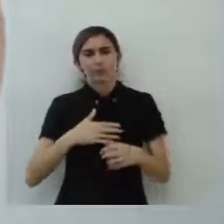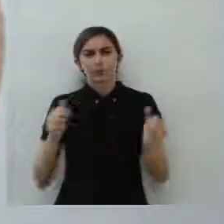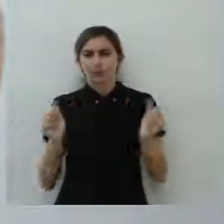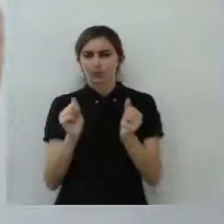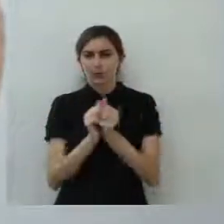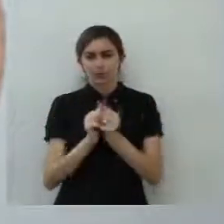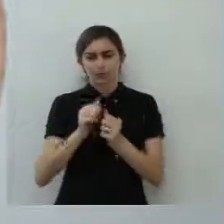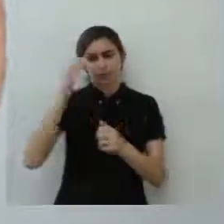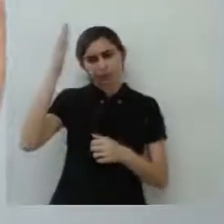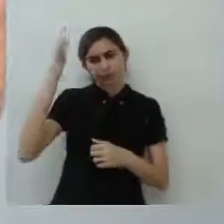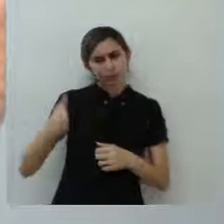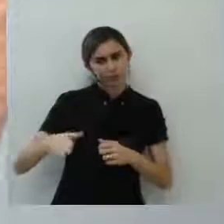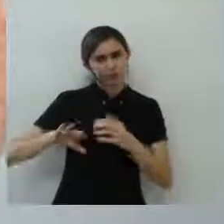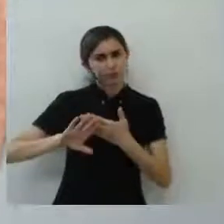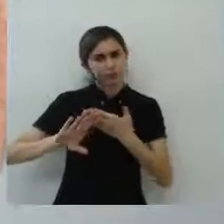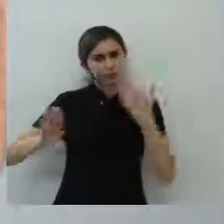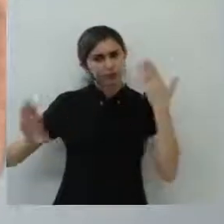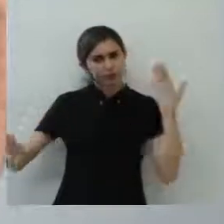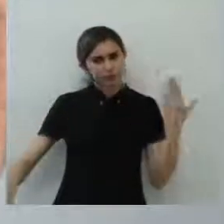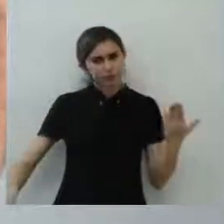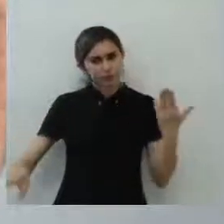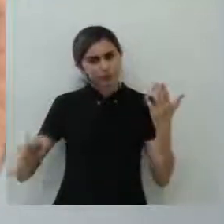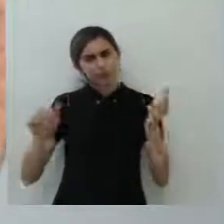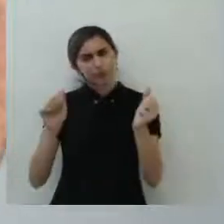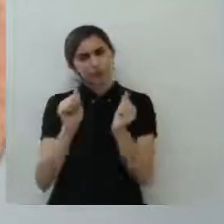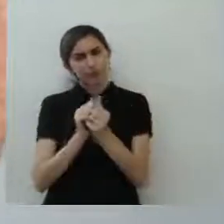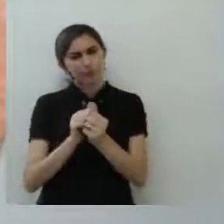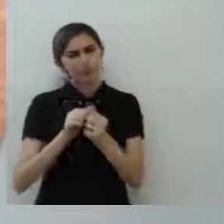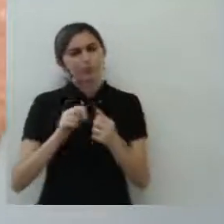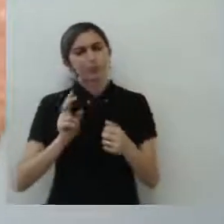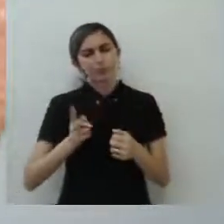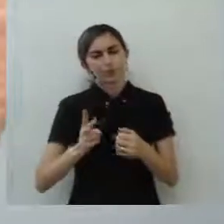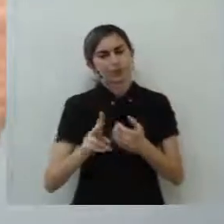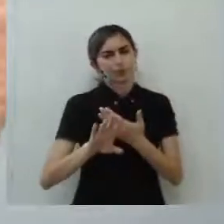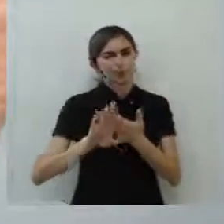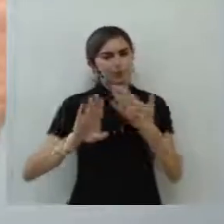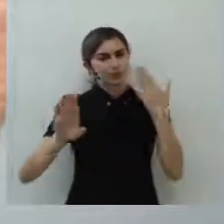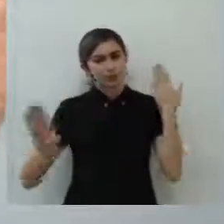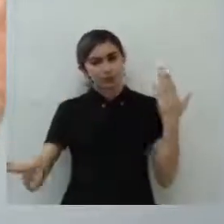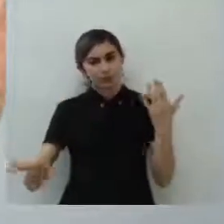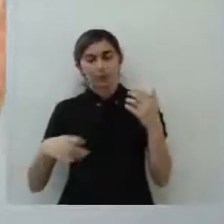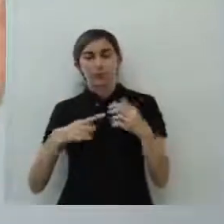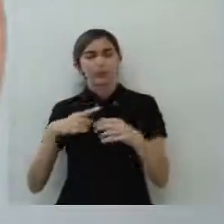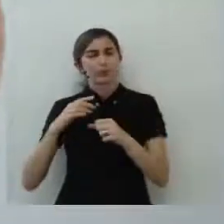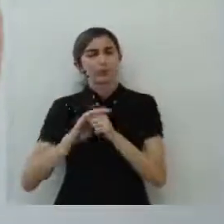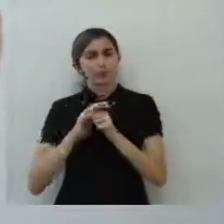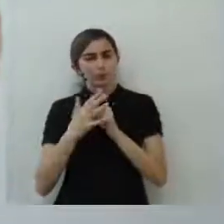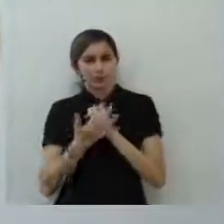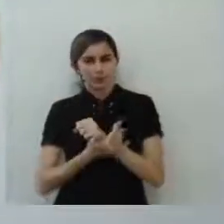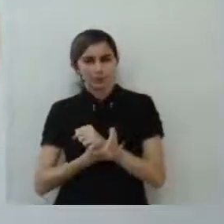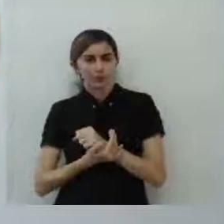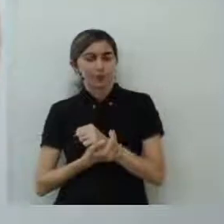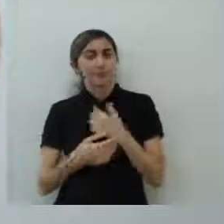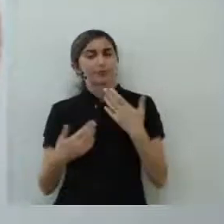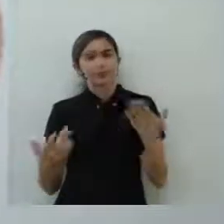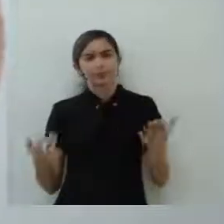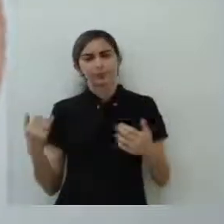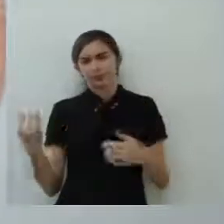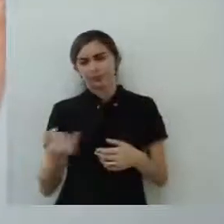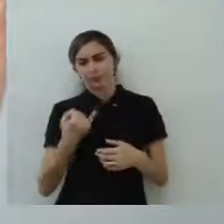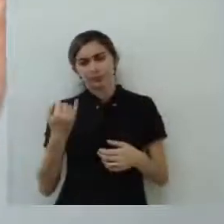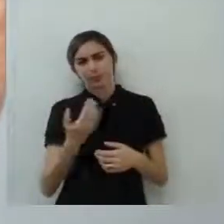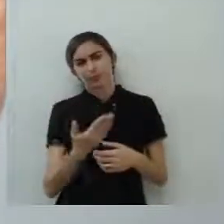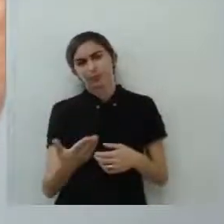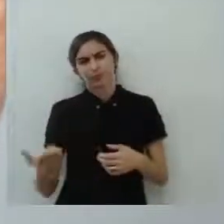estamos aqui, certo, separados, estamos aqui o quê? Mantendo o distanciamento contra a Covid-19. E é importante que